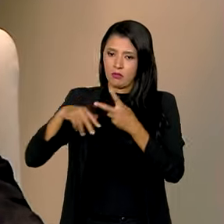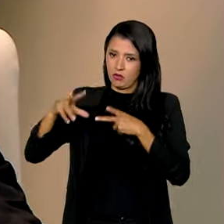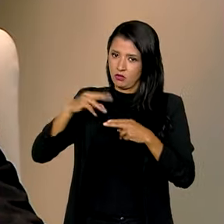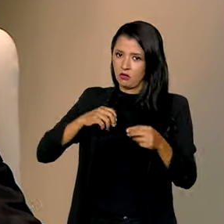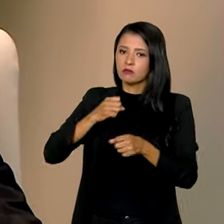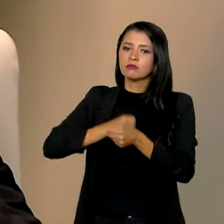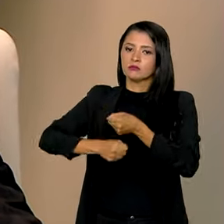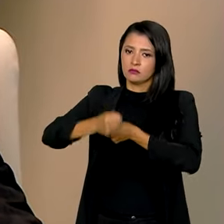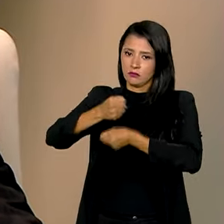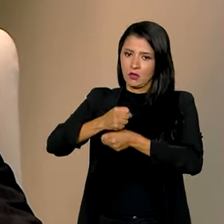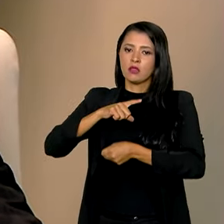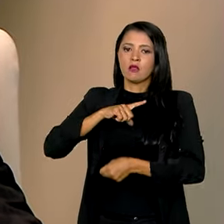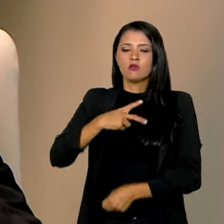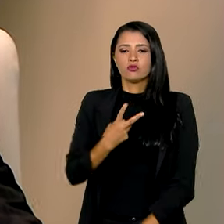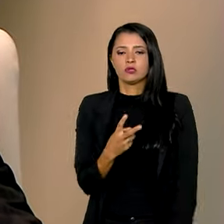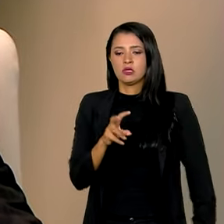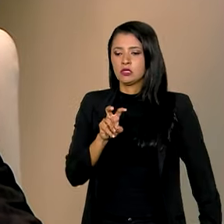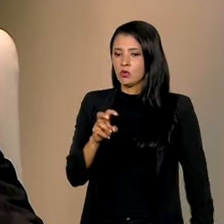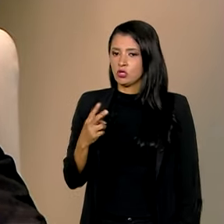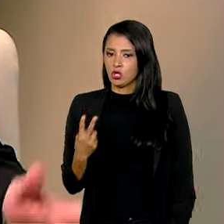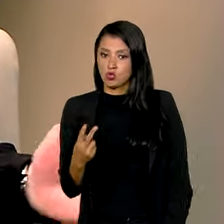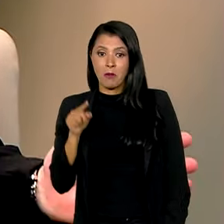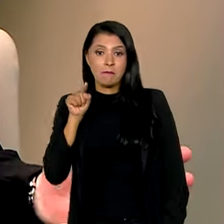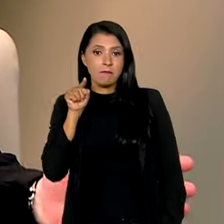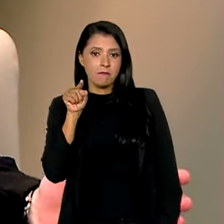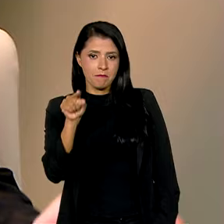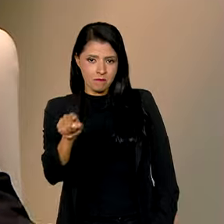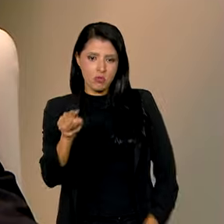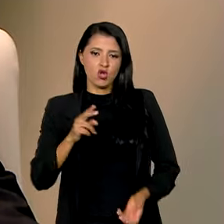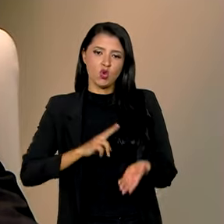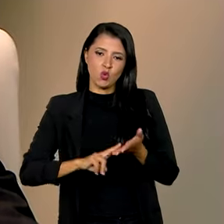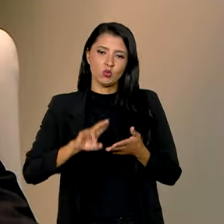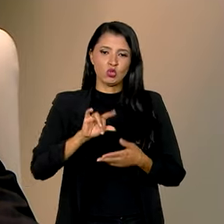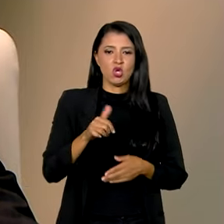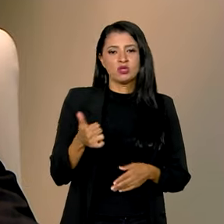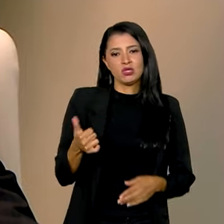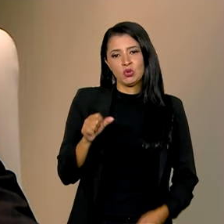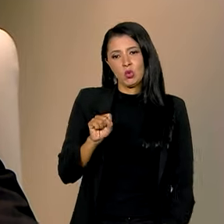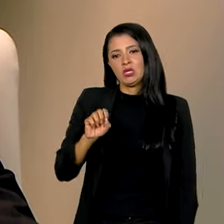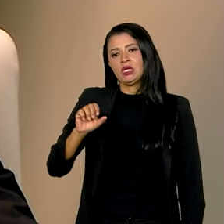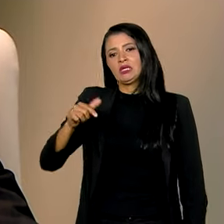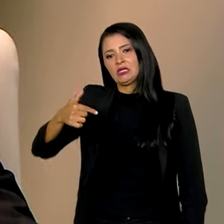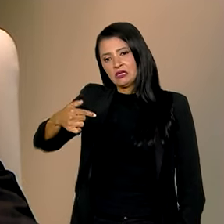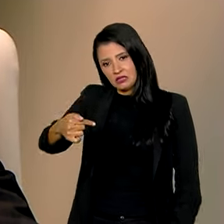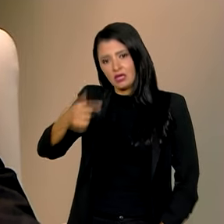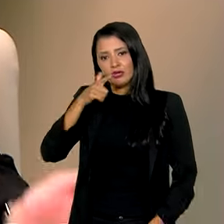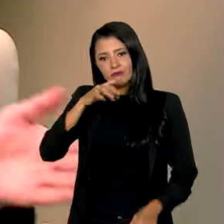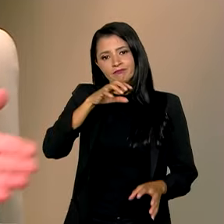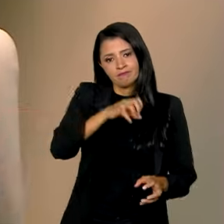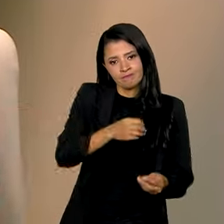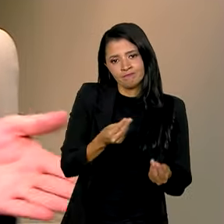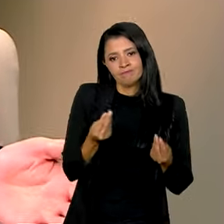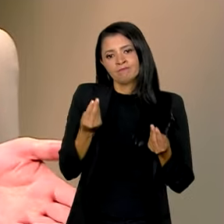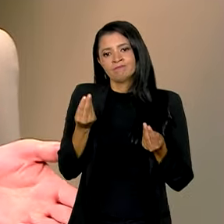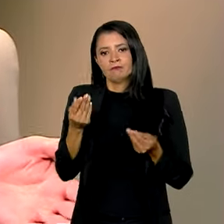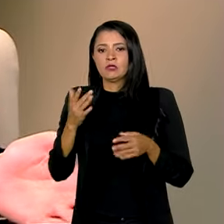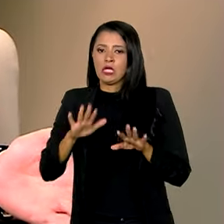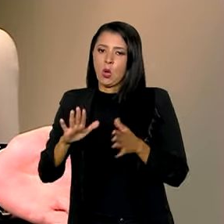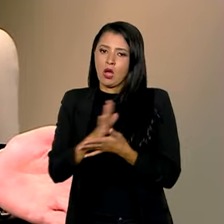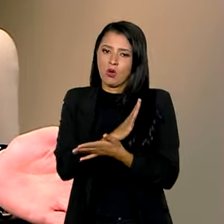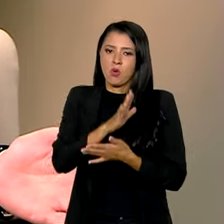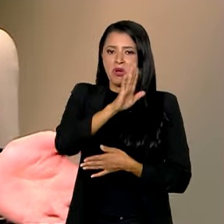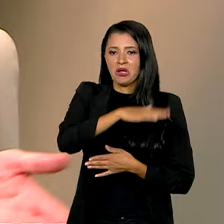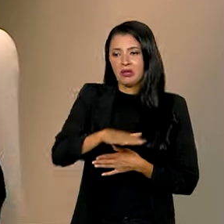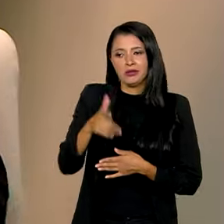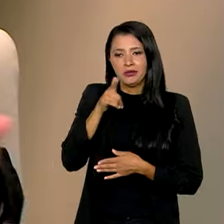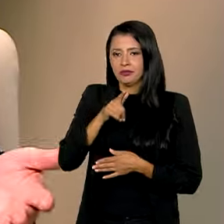passado nós tivemos 252 mil cartas, mas só tivemos 187 mil cartas que foram adotadas. Então a gente ficou com algumas